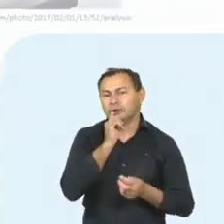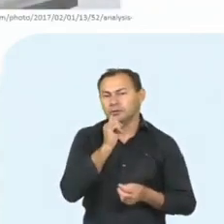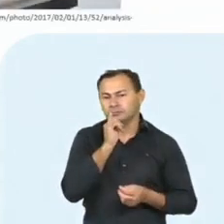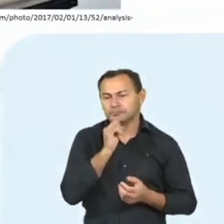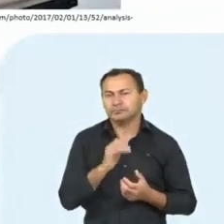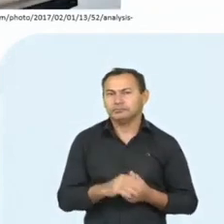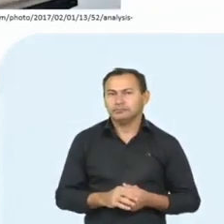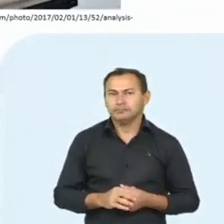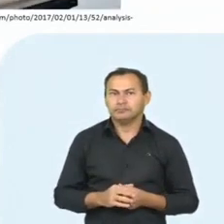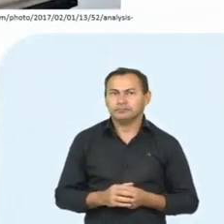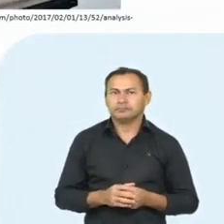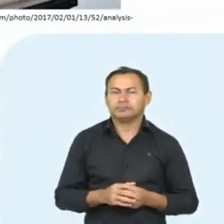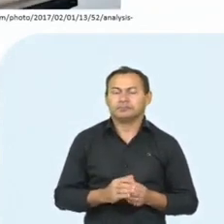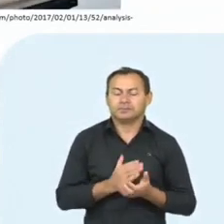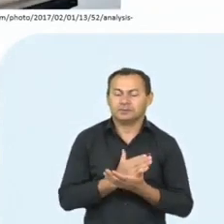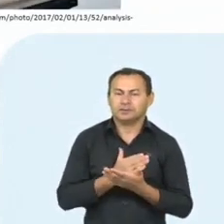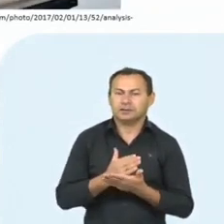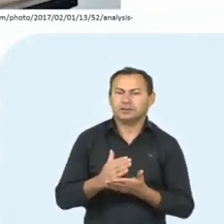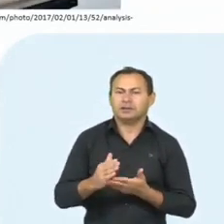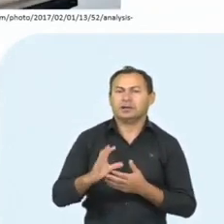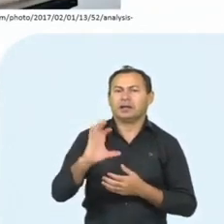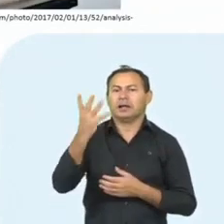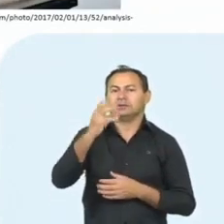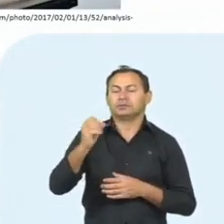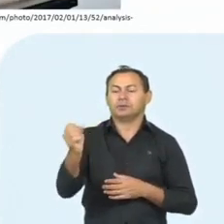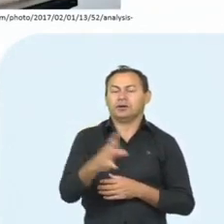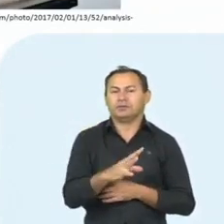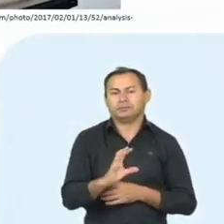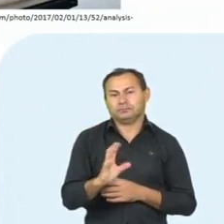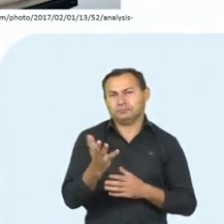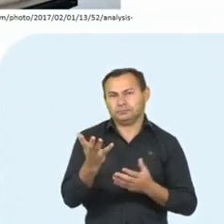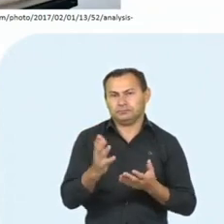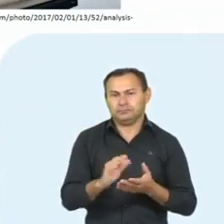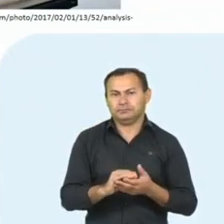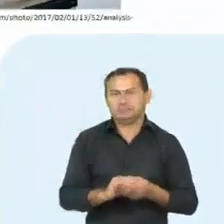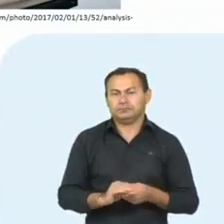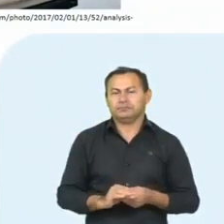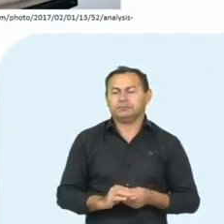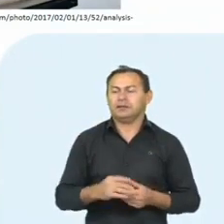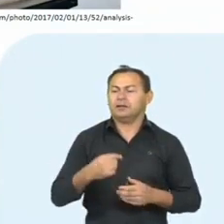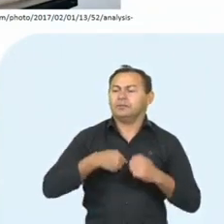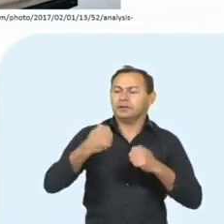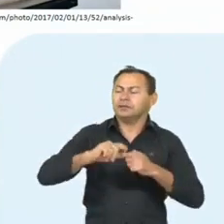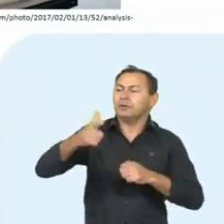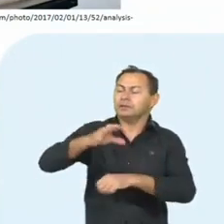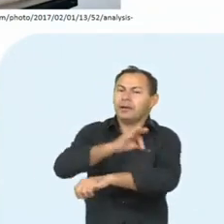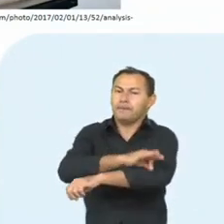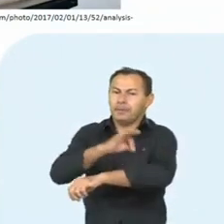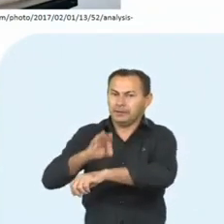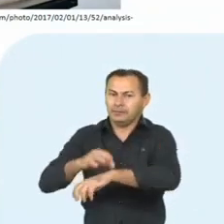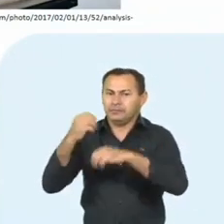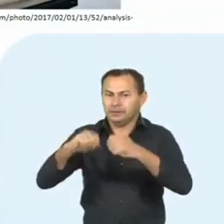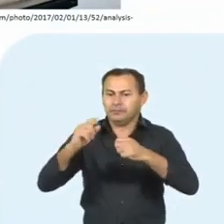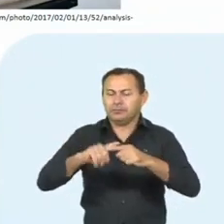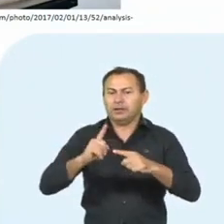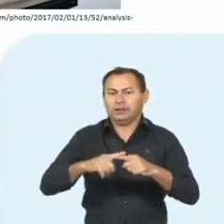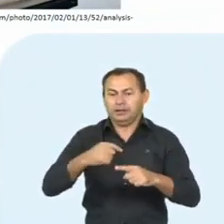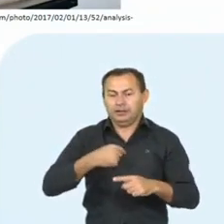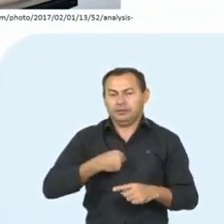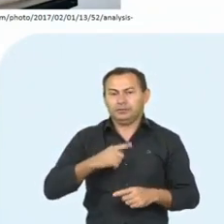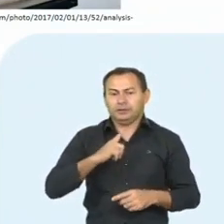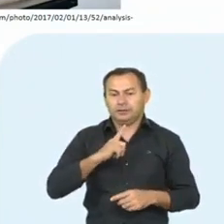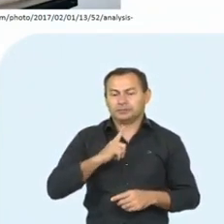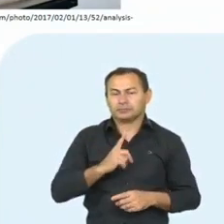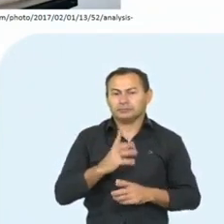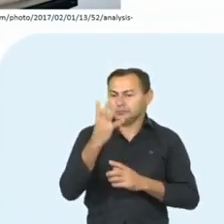exemplo, surgimento de casos novos. Aí eu preciso de uma outra medida, porque como eu tirei